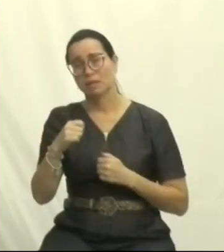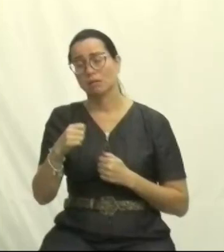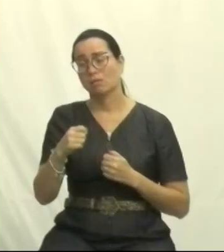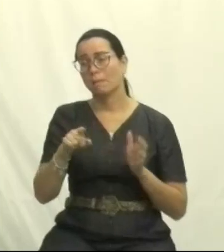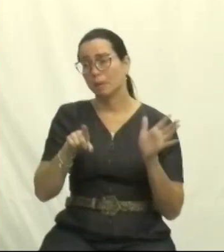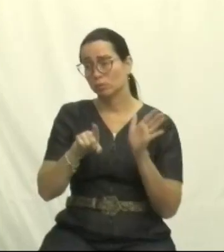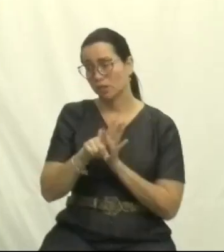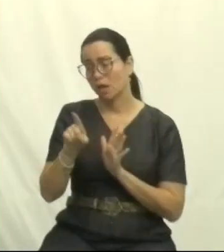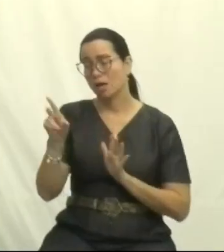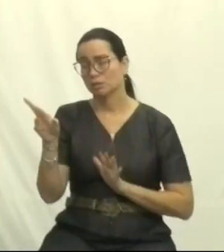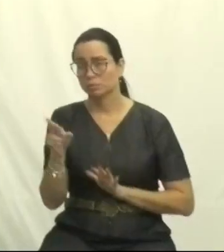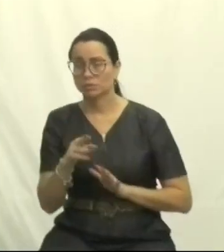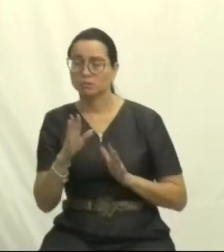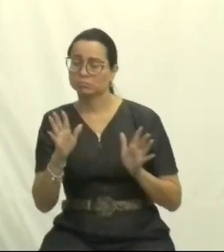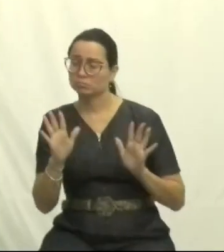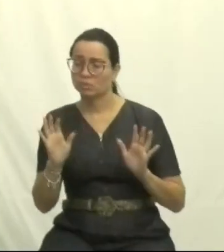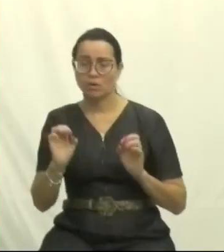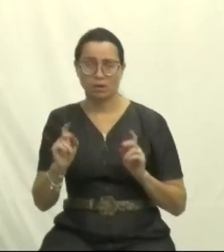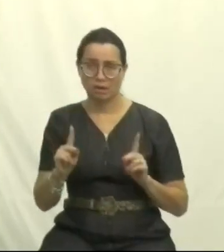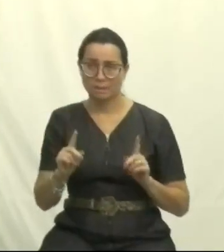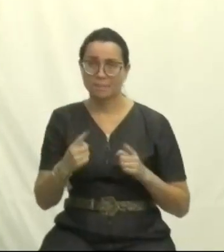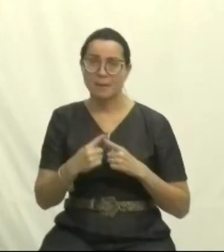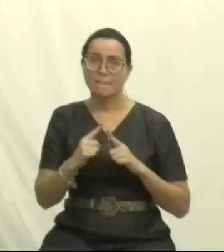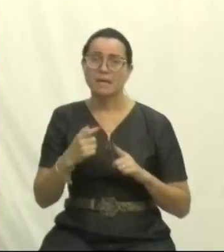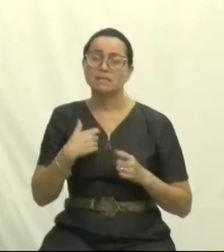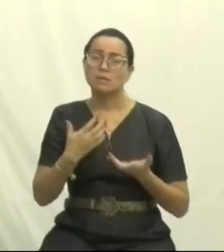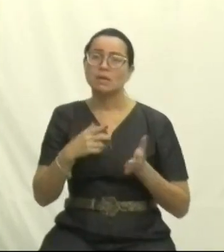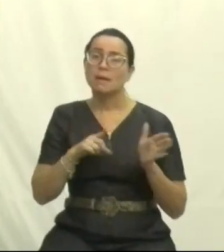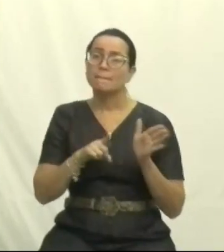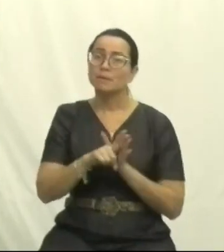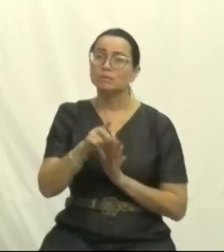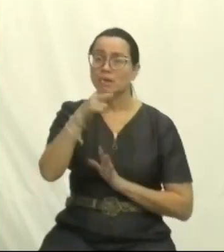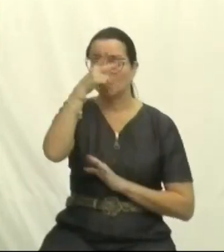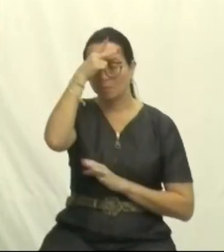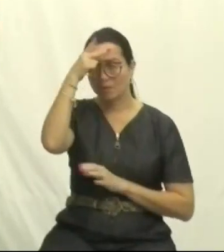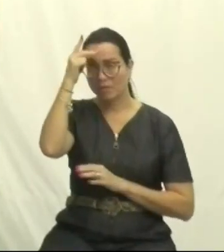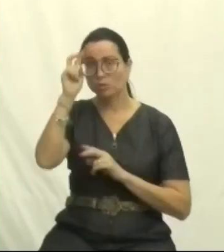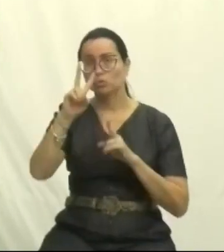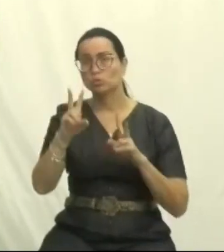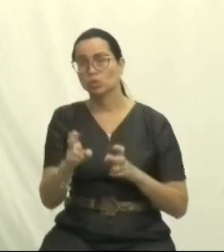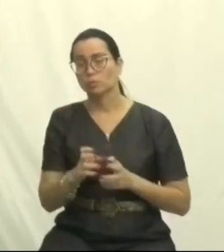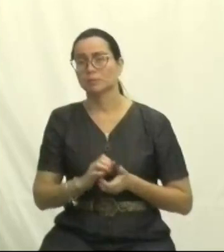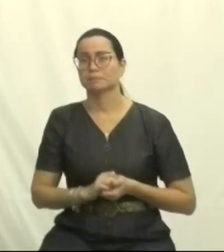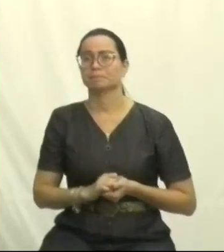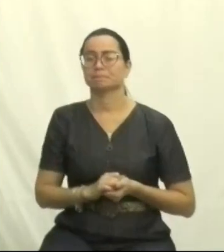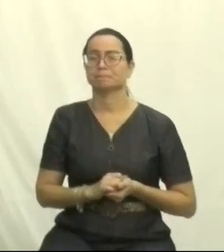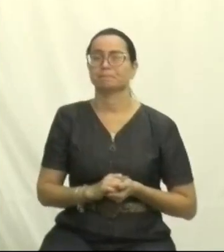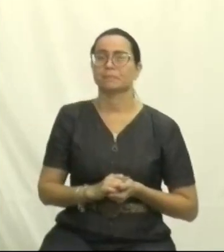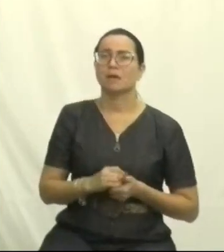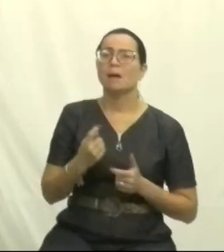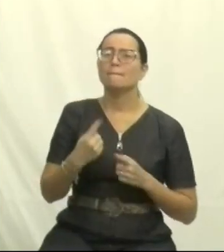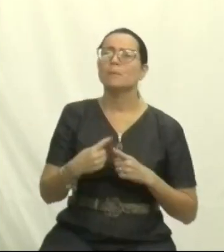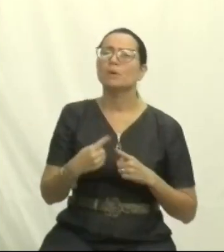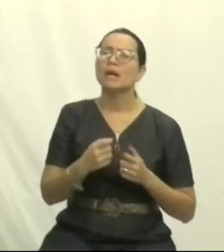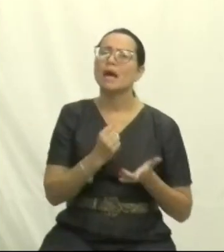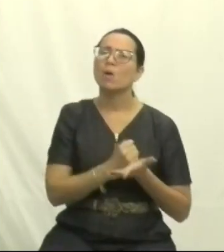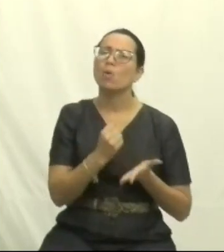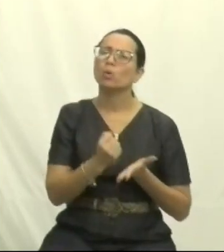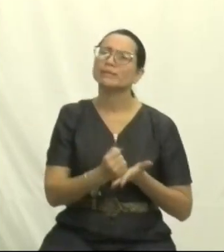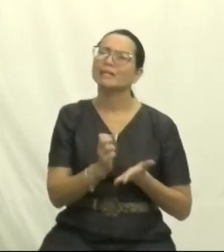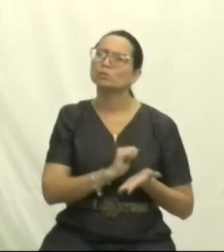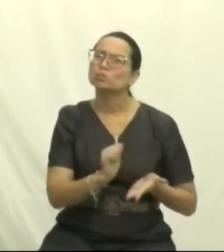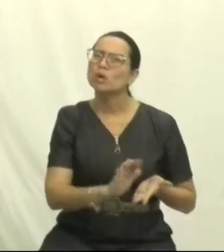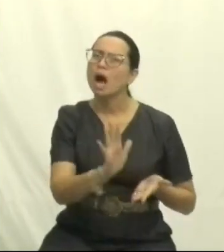é instigado. Gostaríamos de saber a posição do município, então, acerca desse fato, né? Qual a razão de manter um contrato de